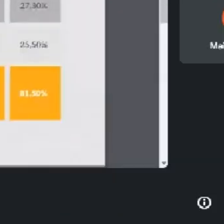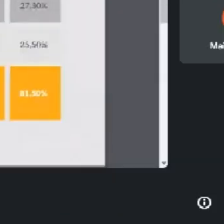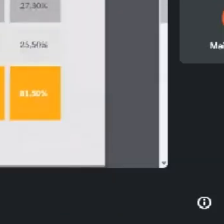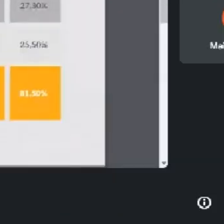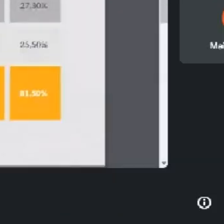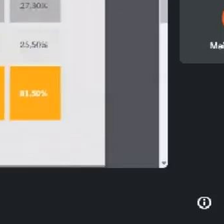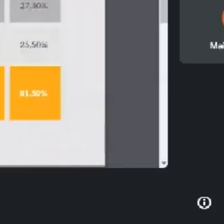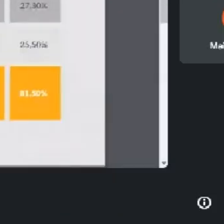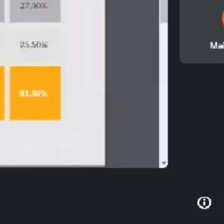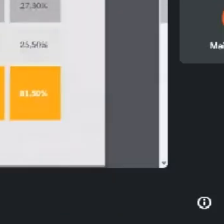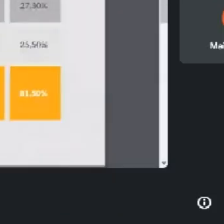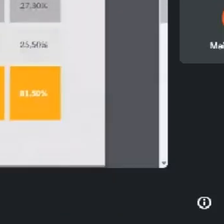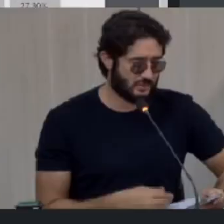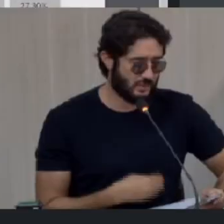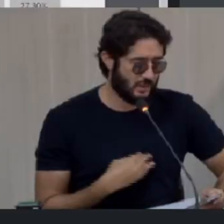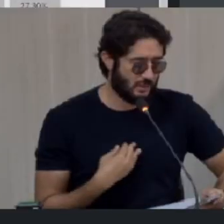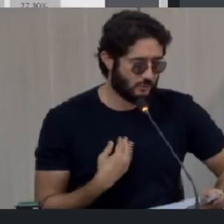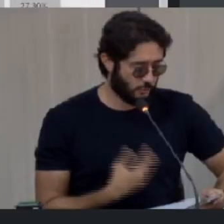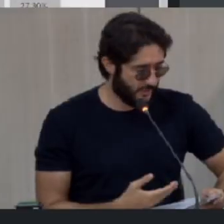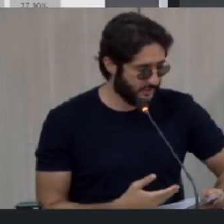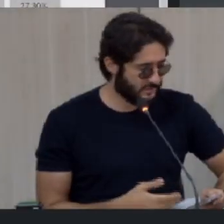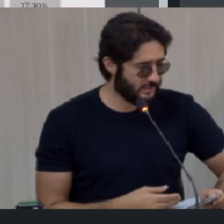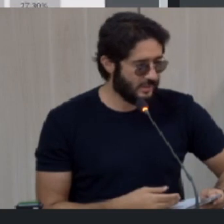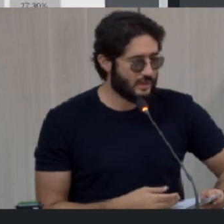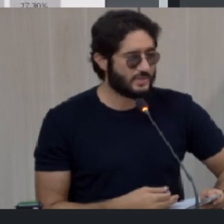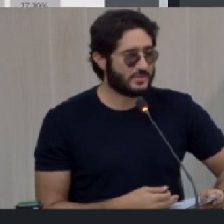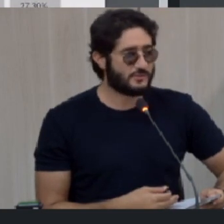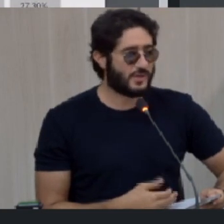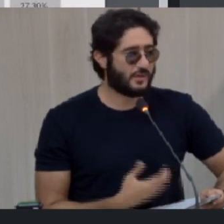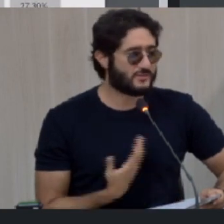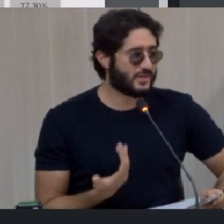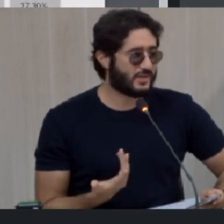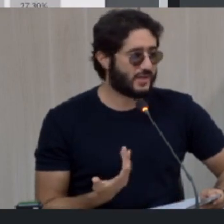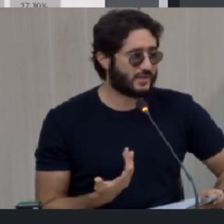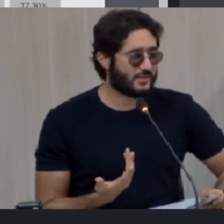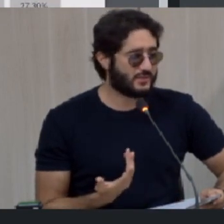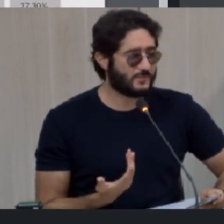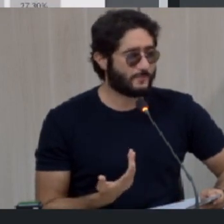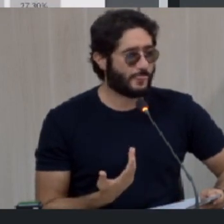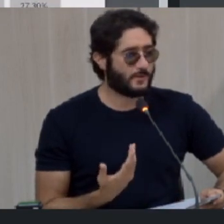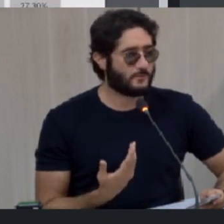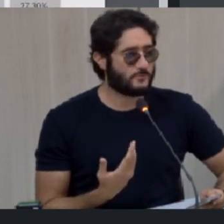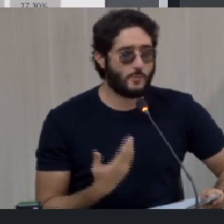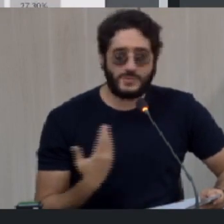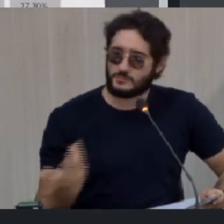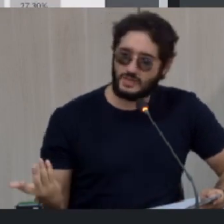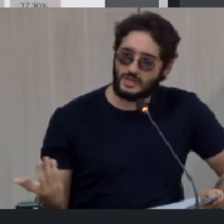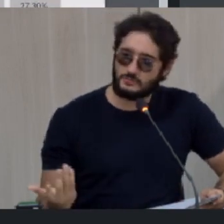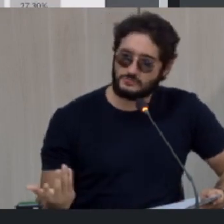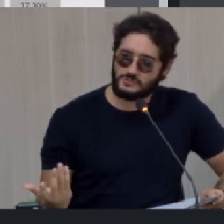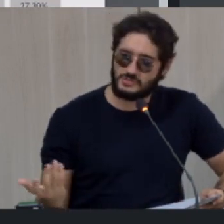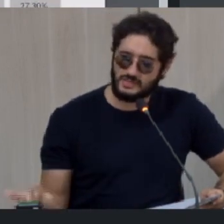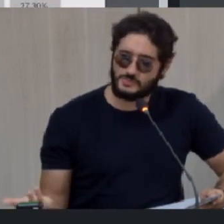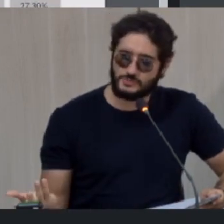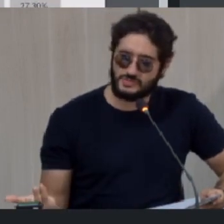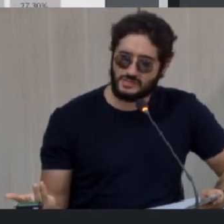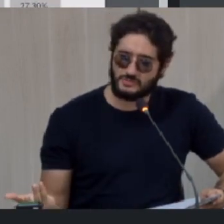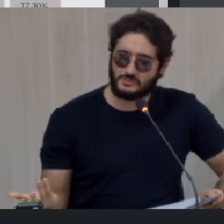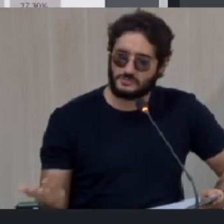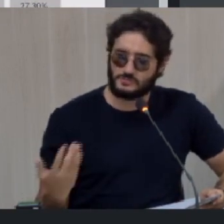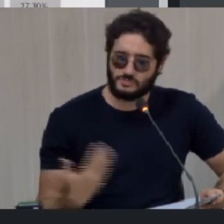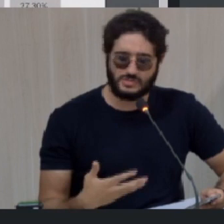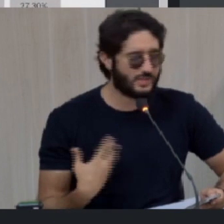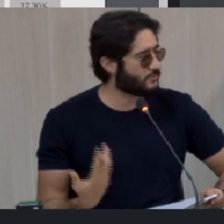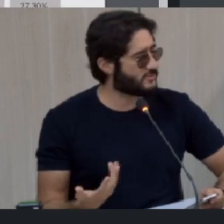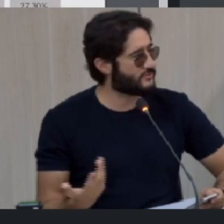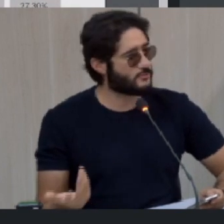de me reunir com o Sindicato dos Servidores todo mês, e eu quero destacar aqui o aumento real de